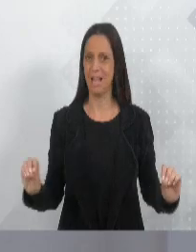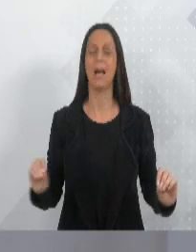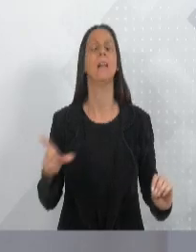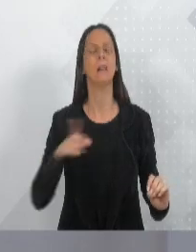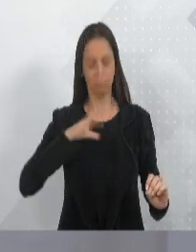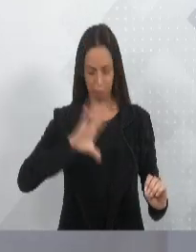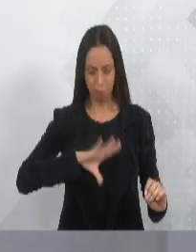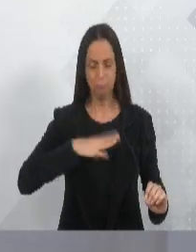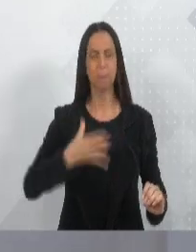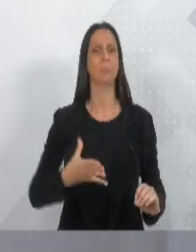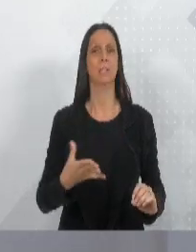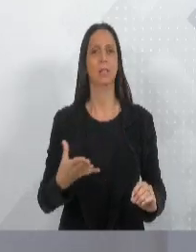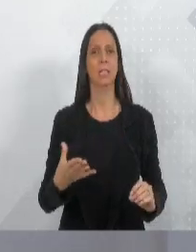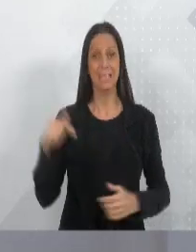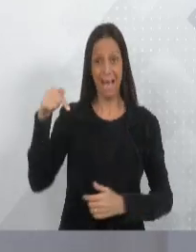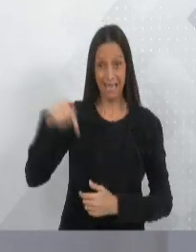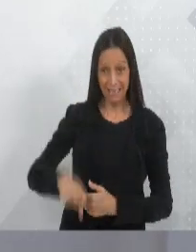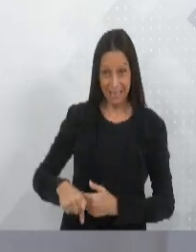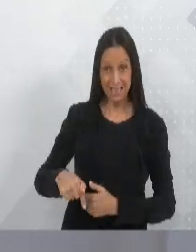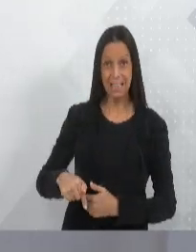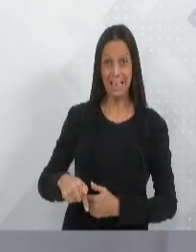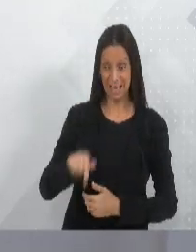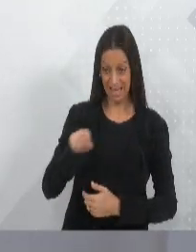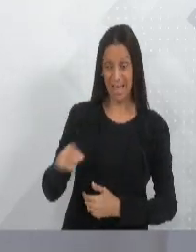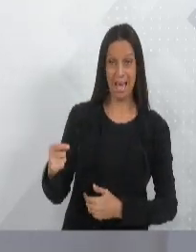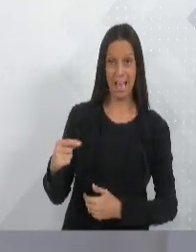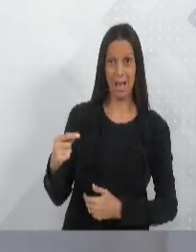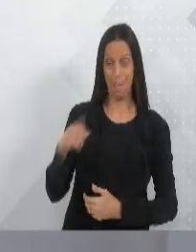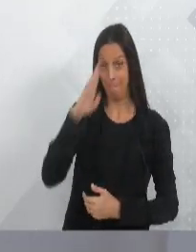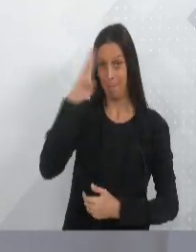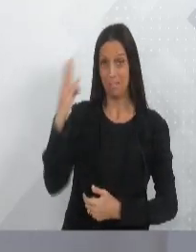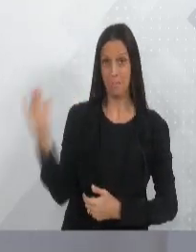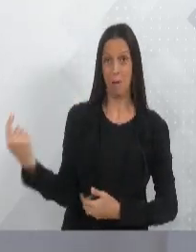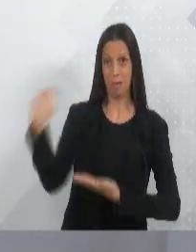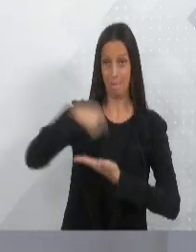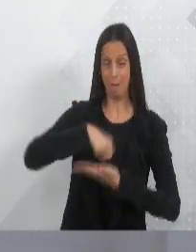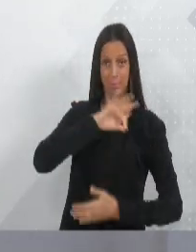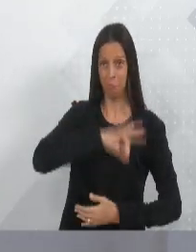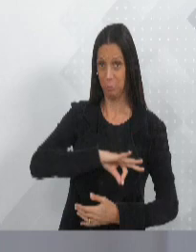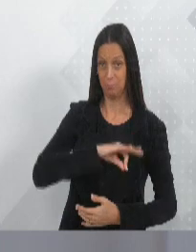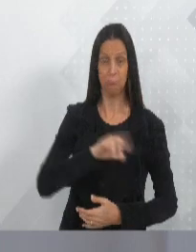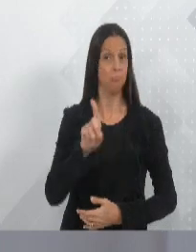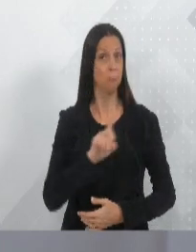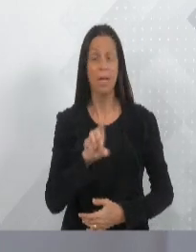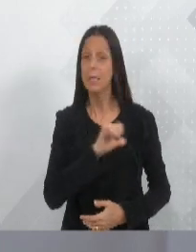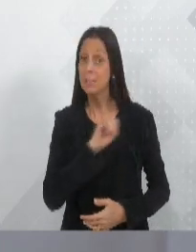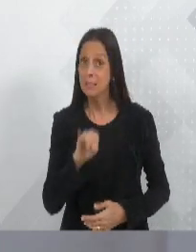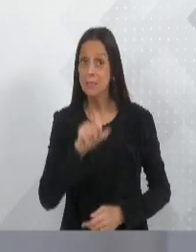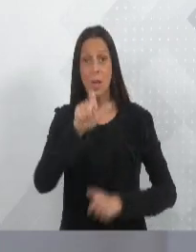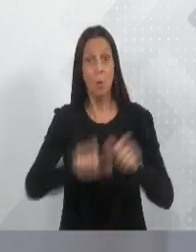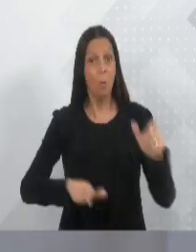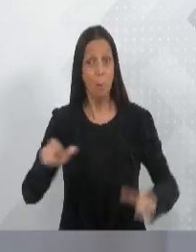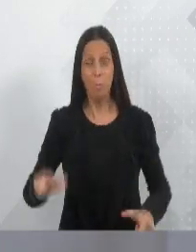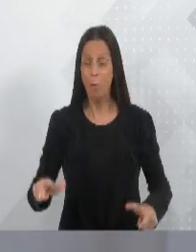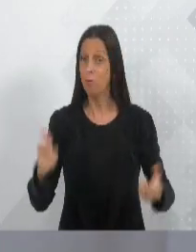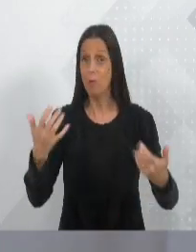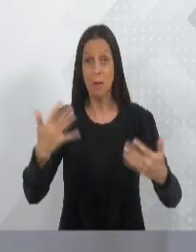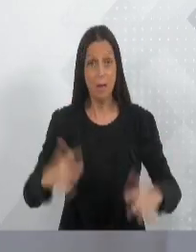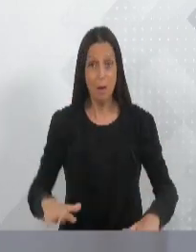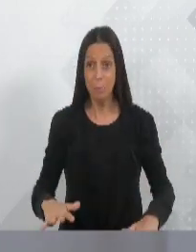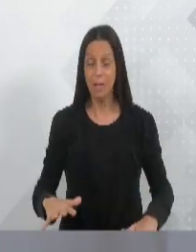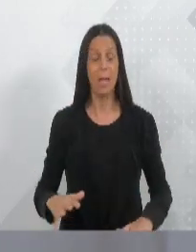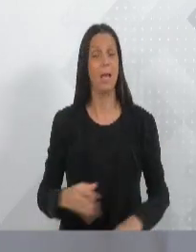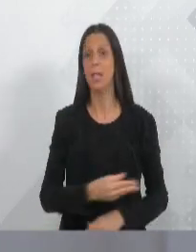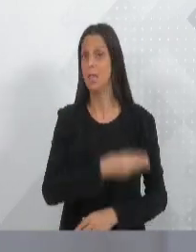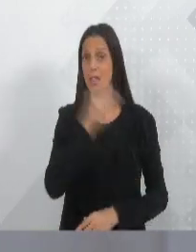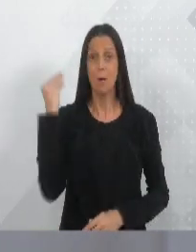preciso disso aqui para me sustentar graças a Deus tá o dia que a população não tiver contente com o meu desempenho ela vai responder nas urnas se